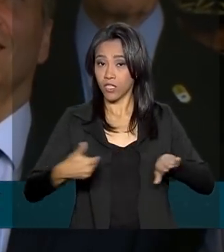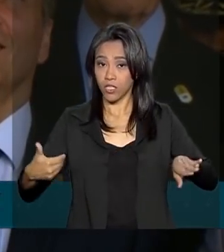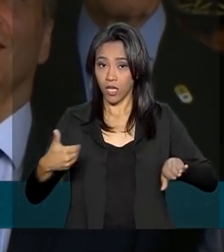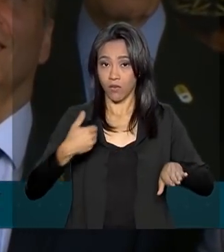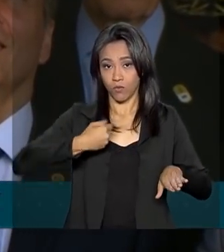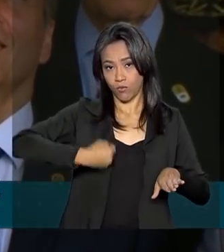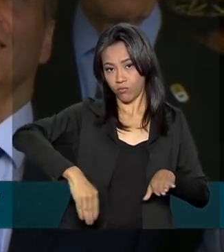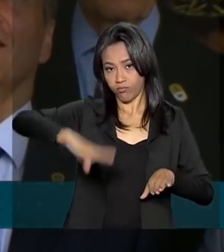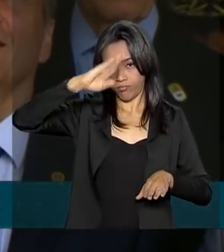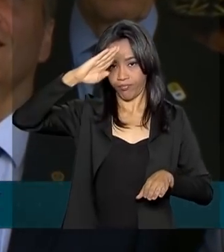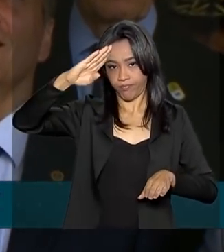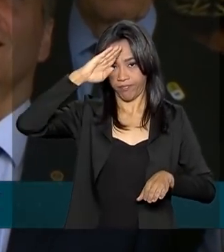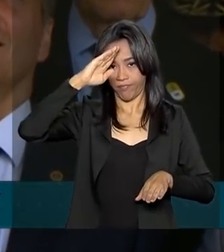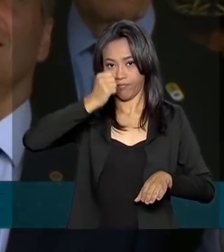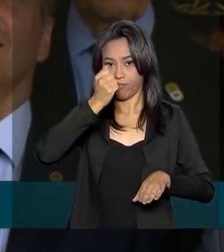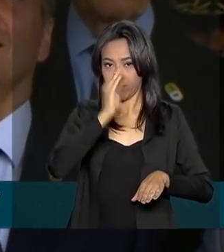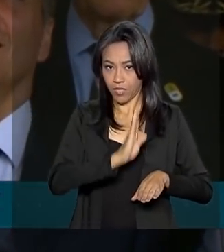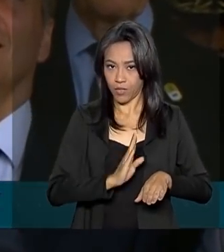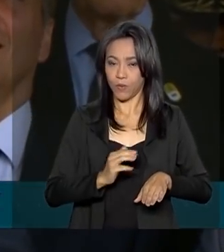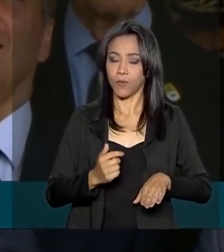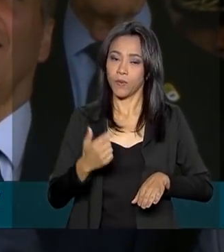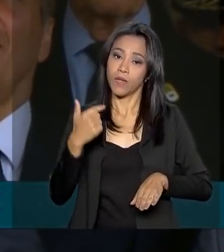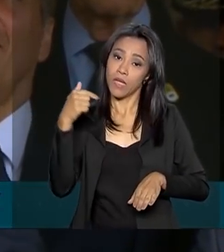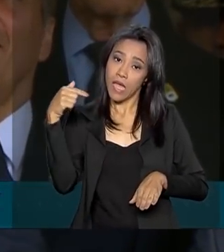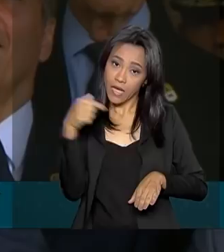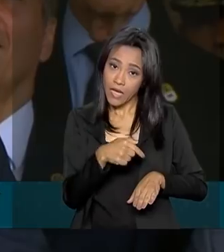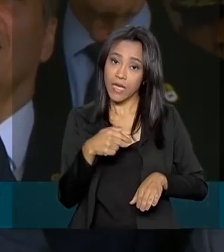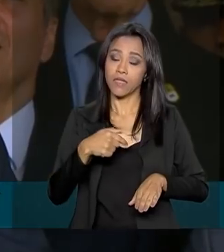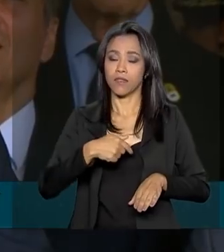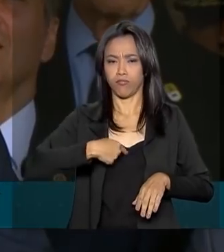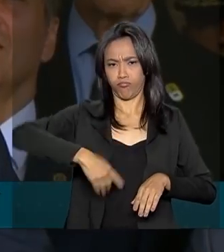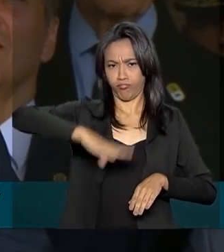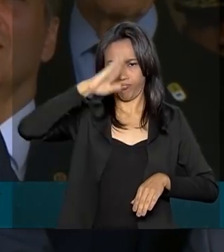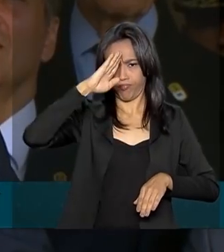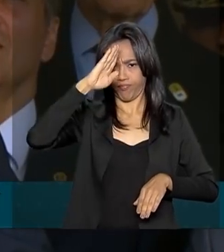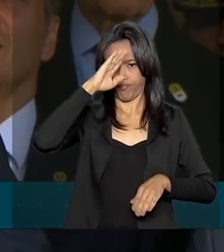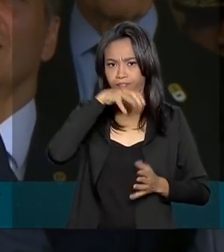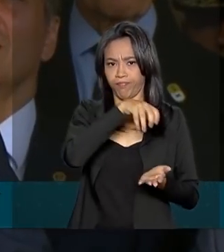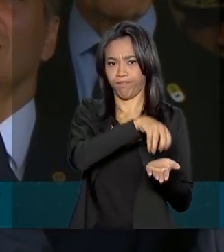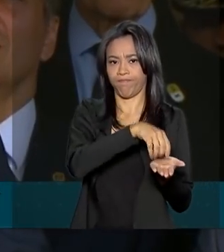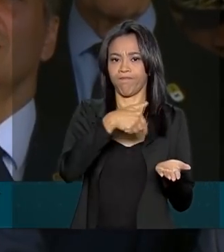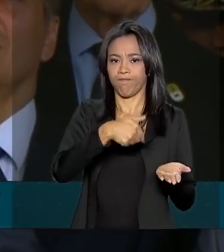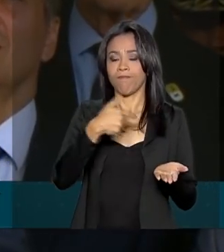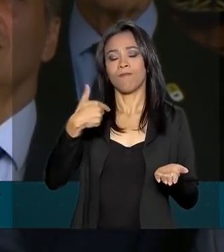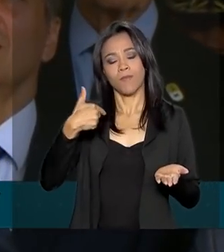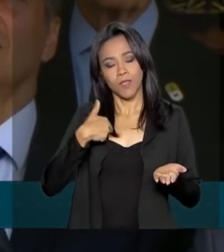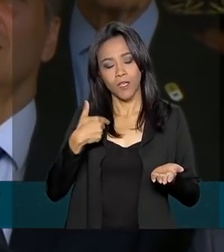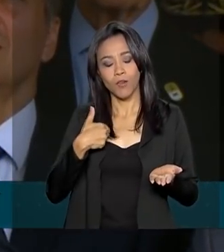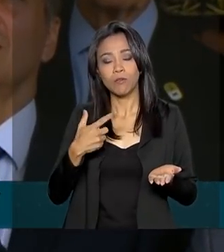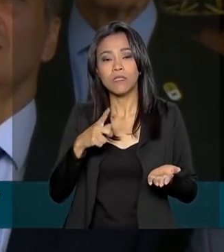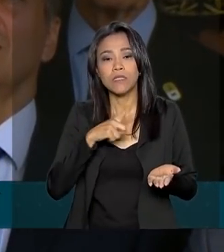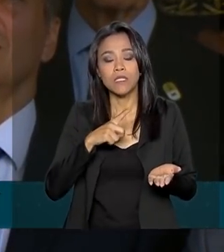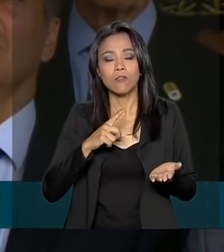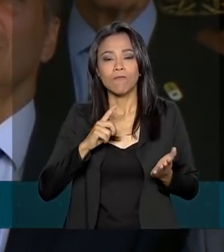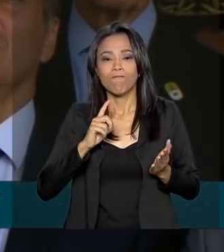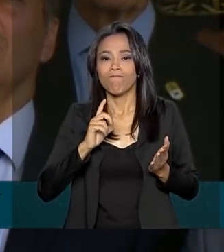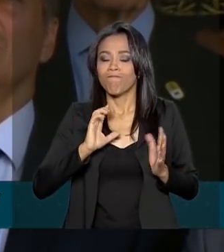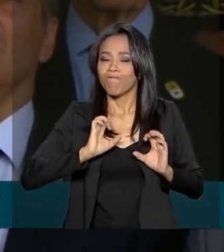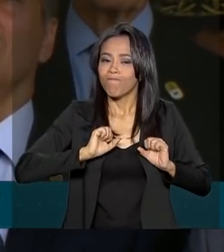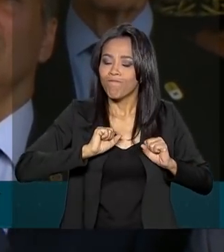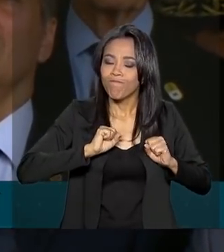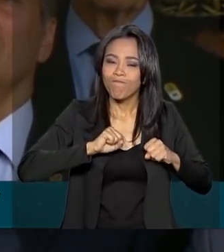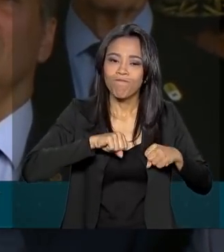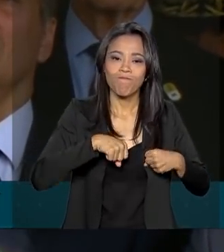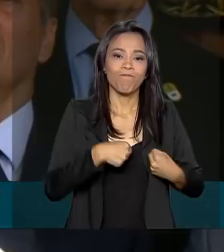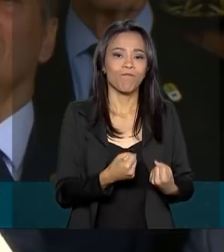Brasileiro, instituição a qual eu devo, e muito, tudo que